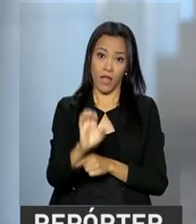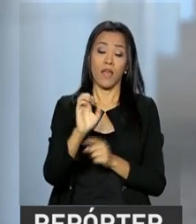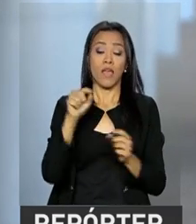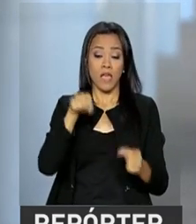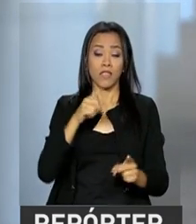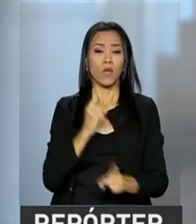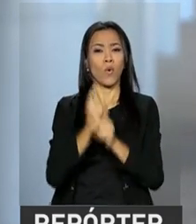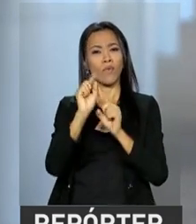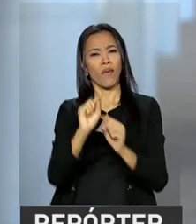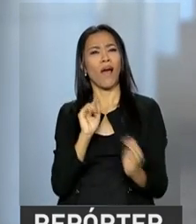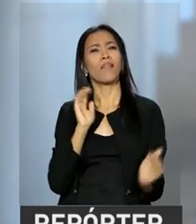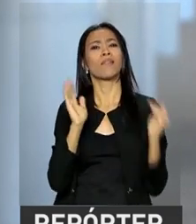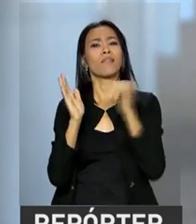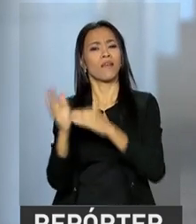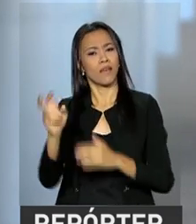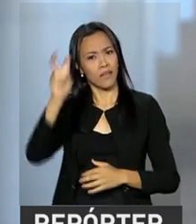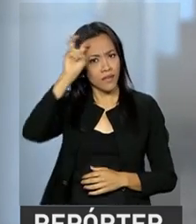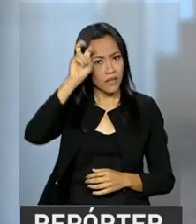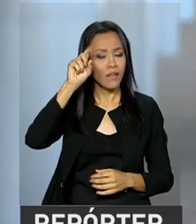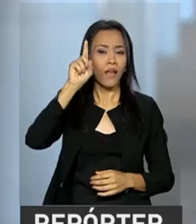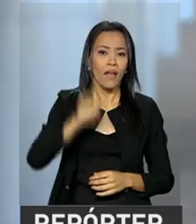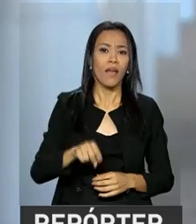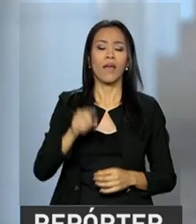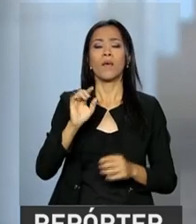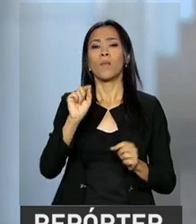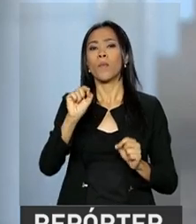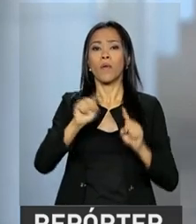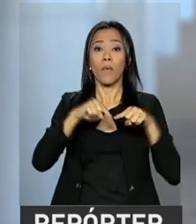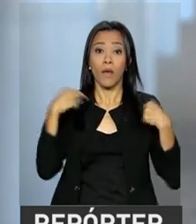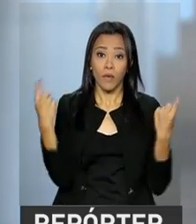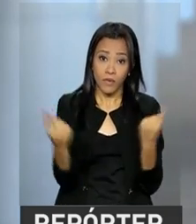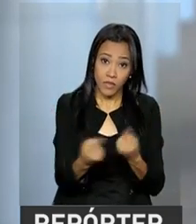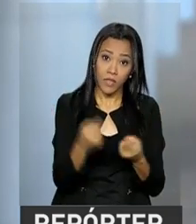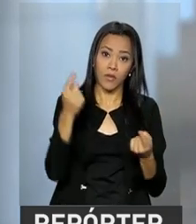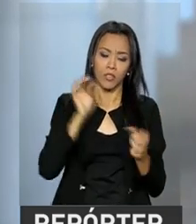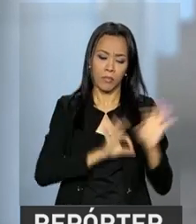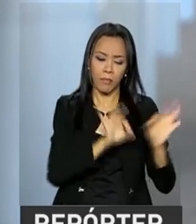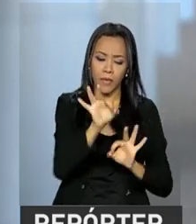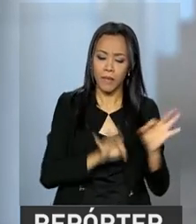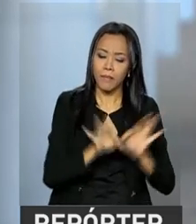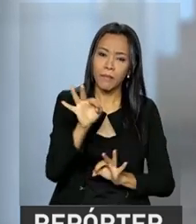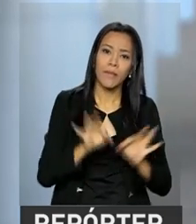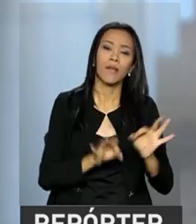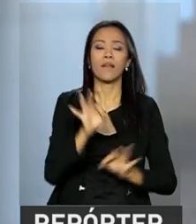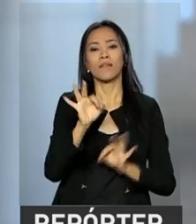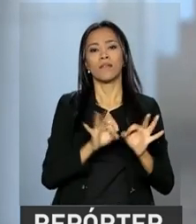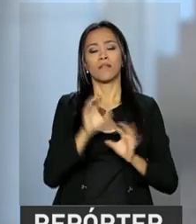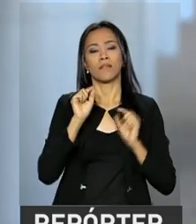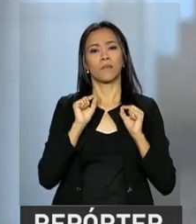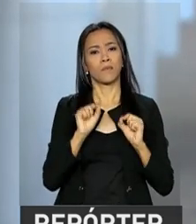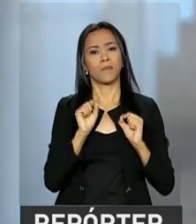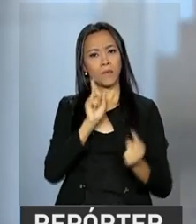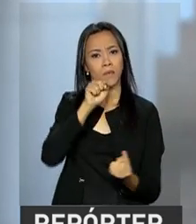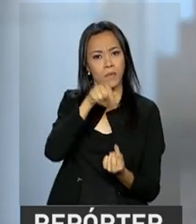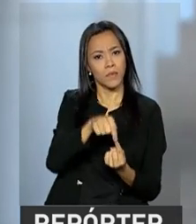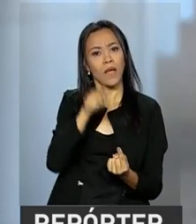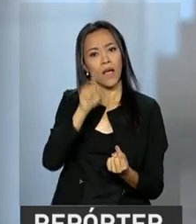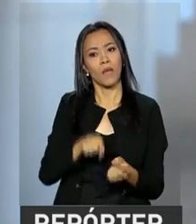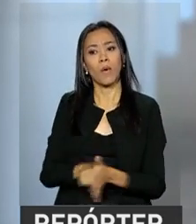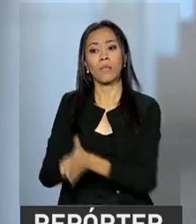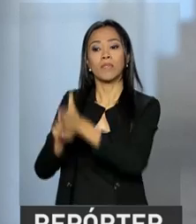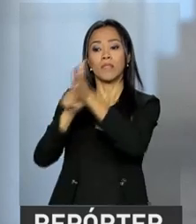quinta-feira e é considerada aí uma grande reunião interna de preparação e de alinhamento pra realização do censo